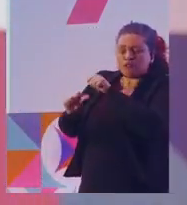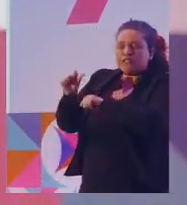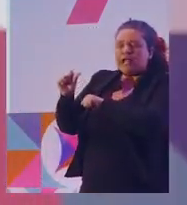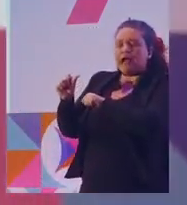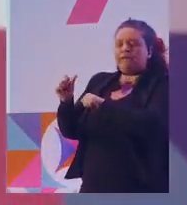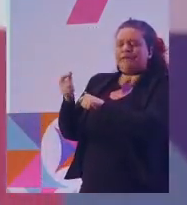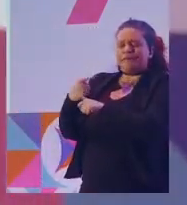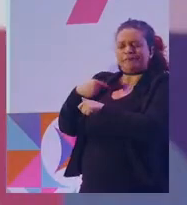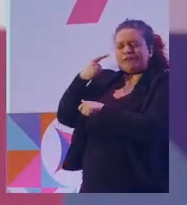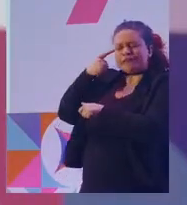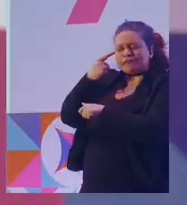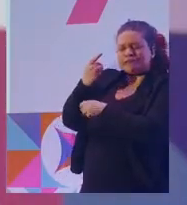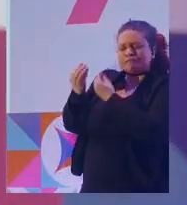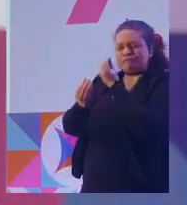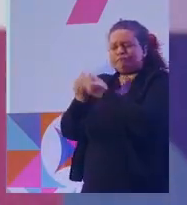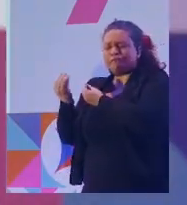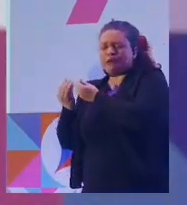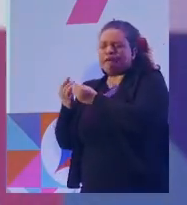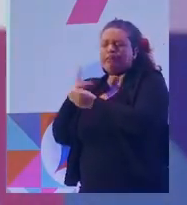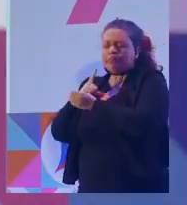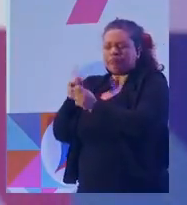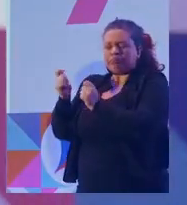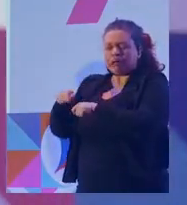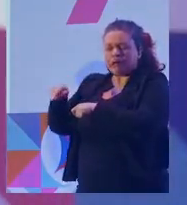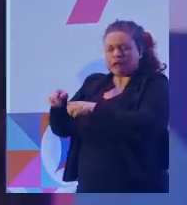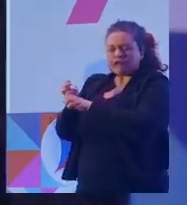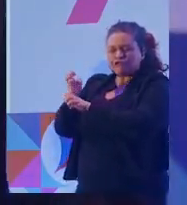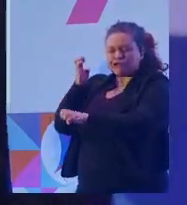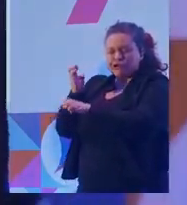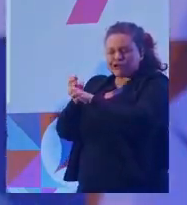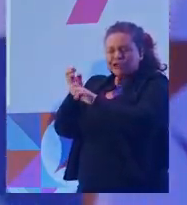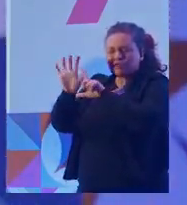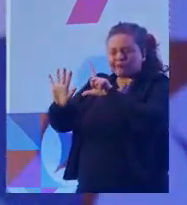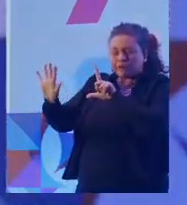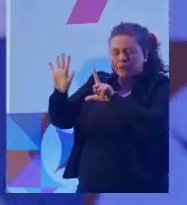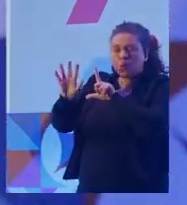essa engenharia de plataforma ou plataforma da engenharia,